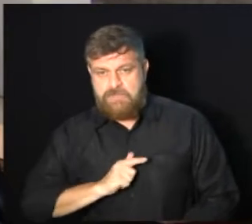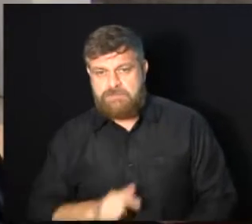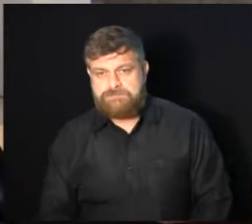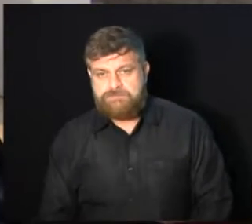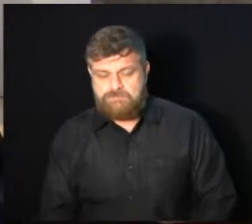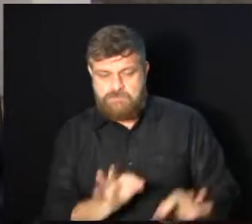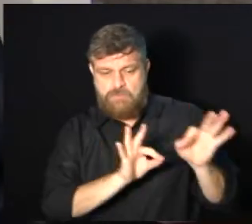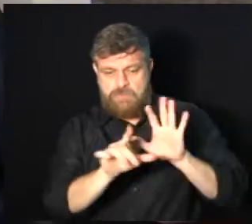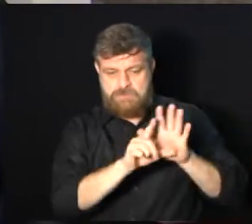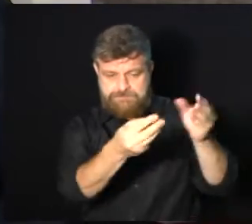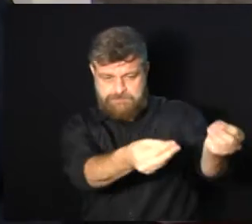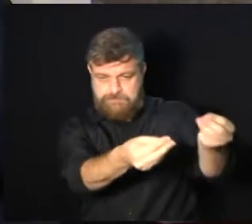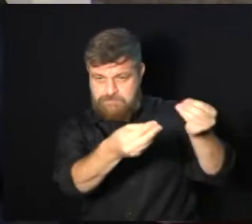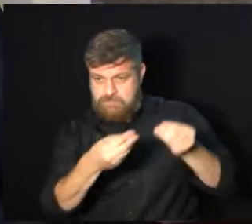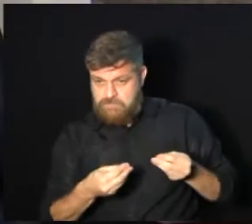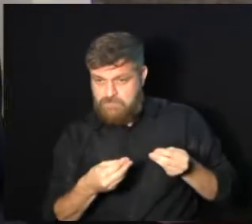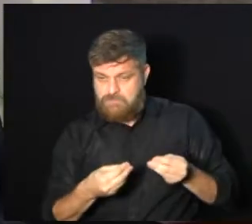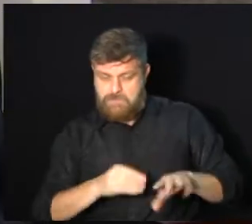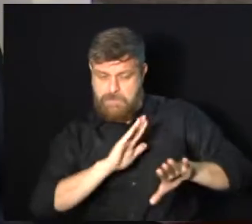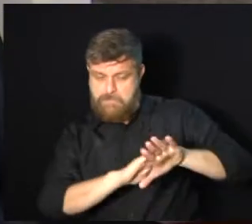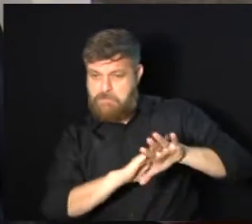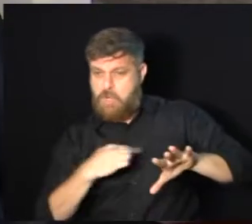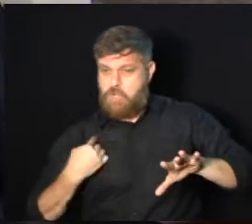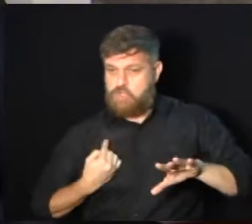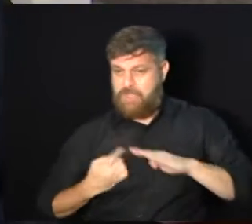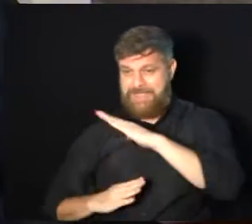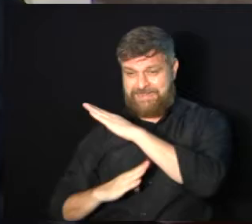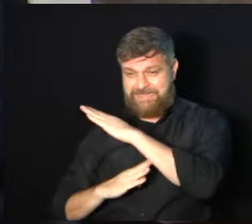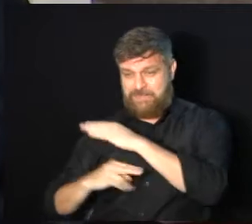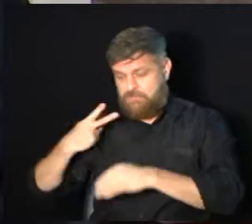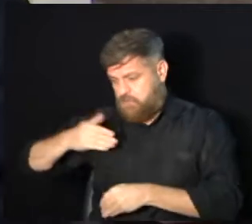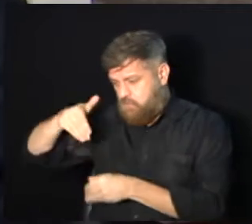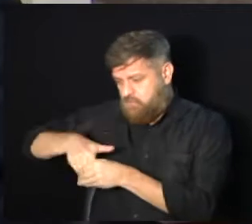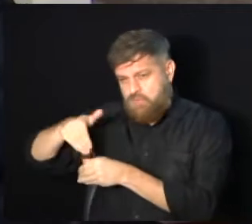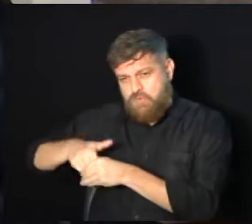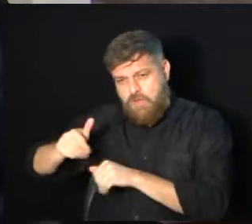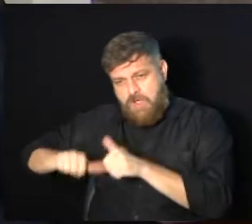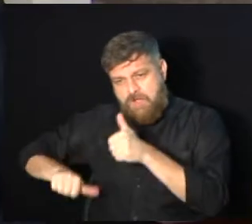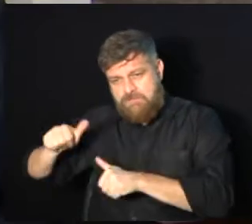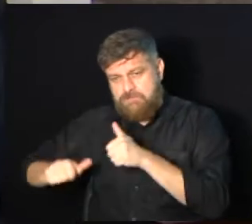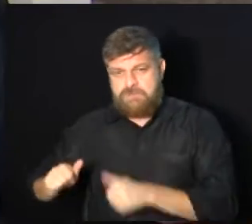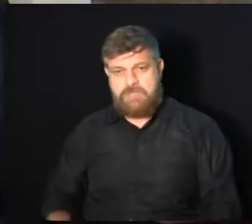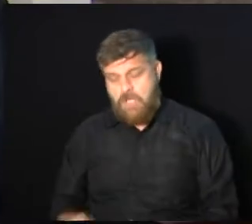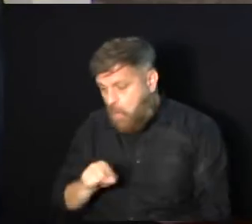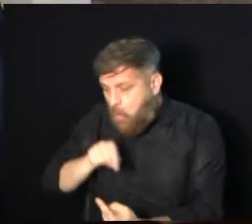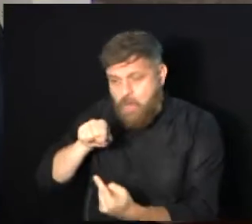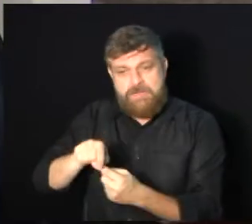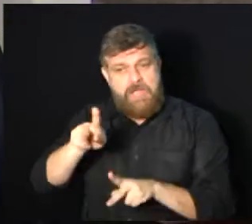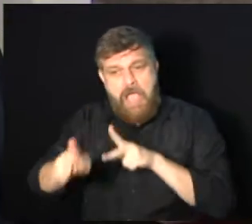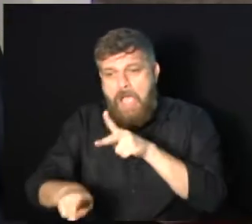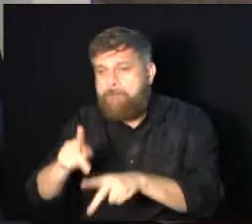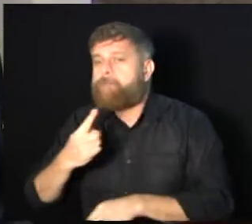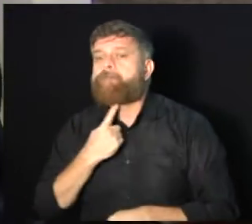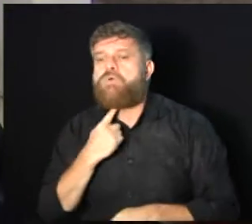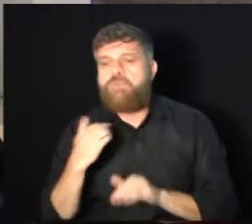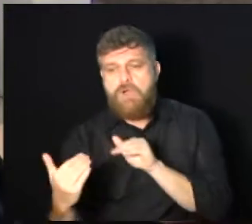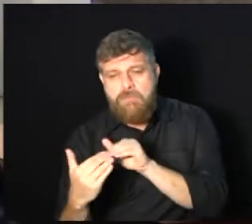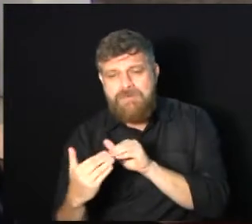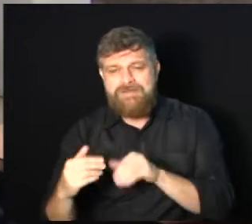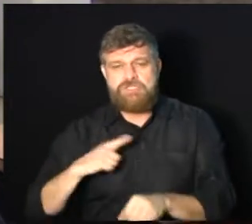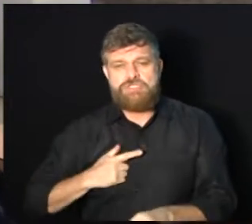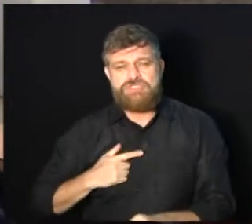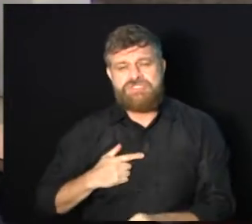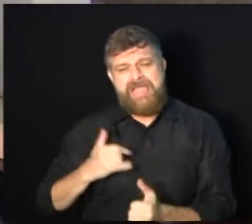este projeto do Executivo para a Câmara Municipal, veio ao encontro da cidade, porque sabemos que era